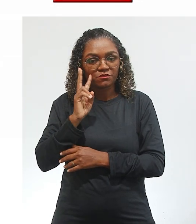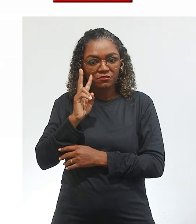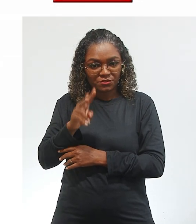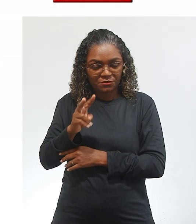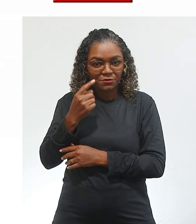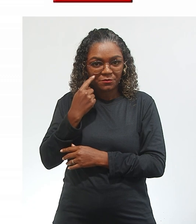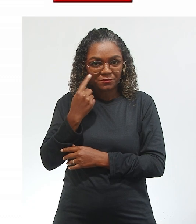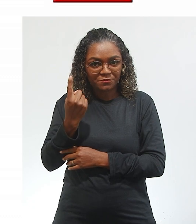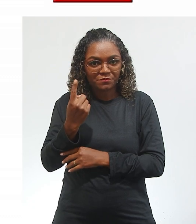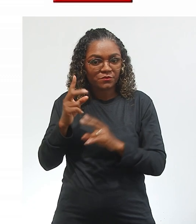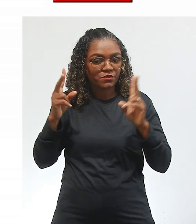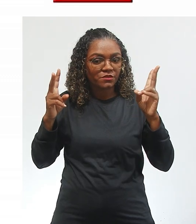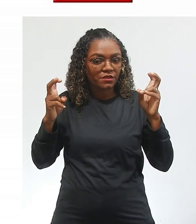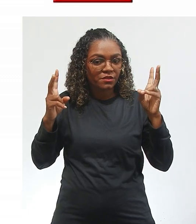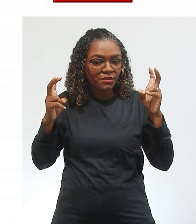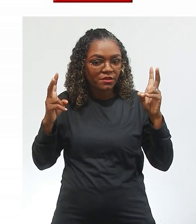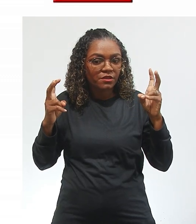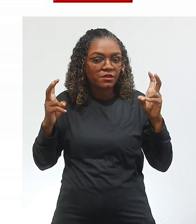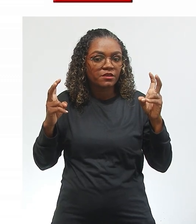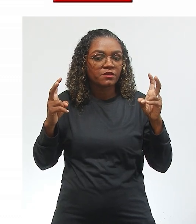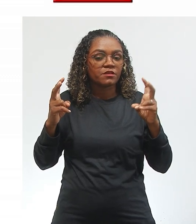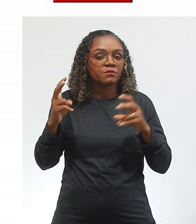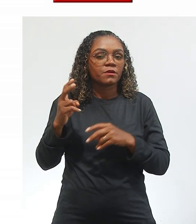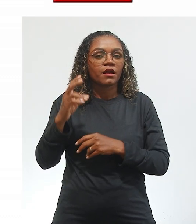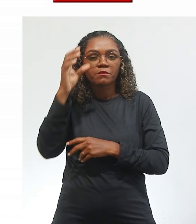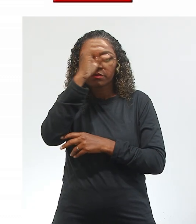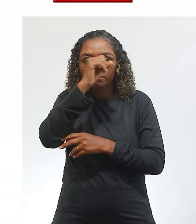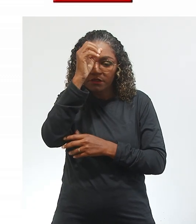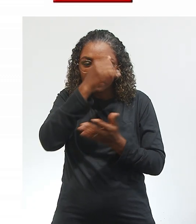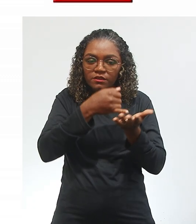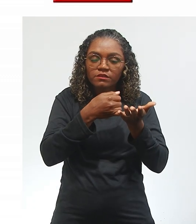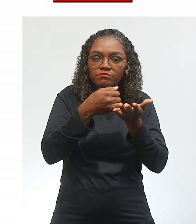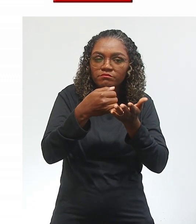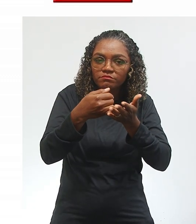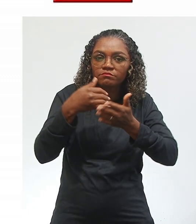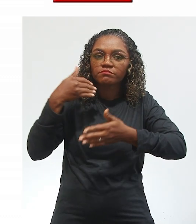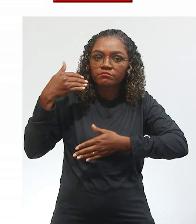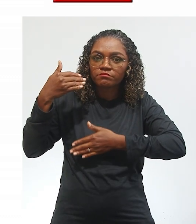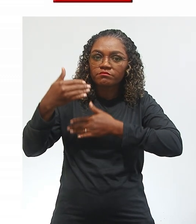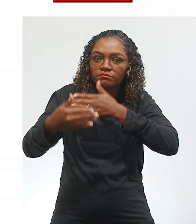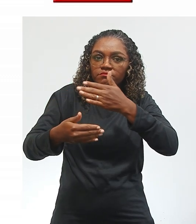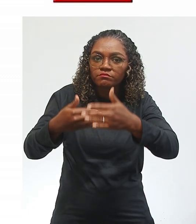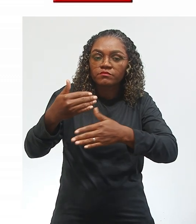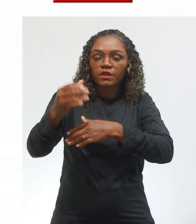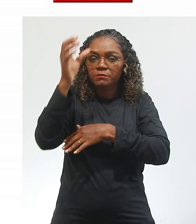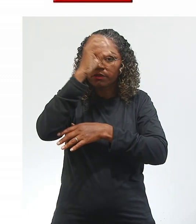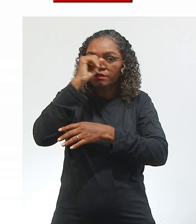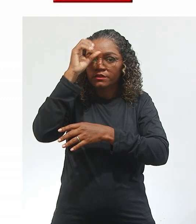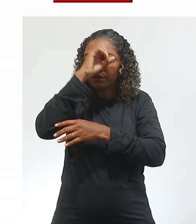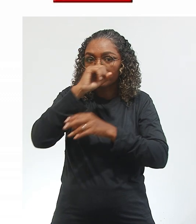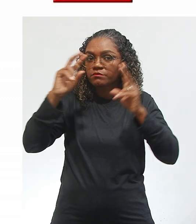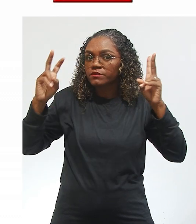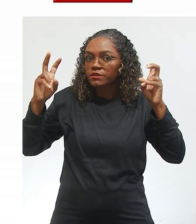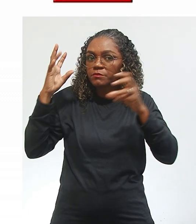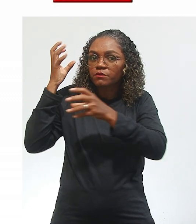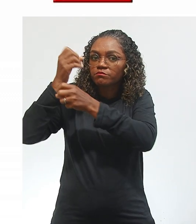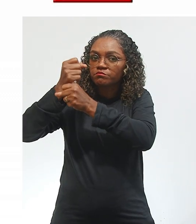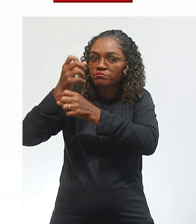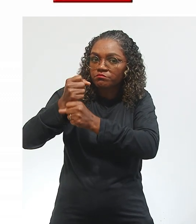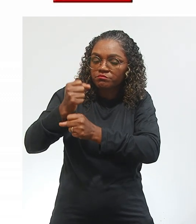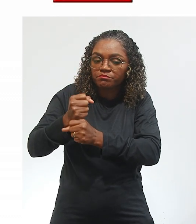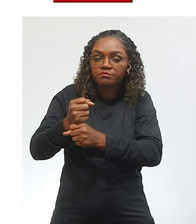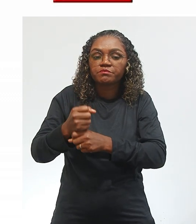aqui um assunto introdutório e tal, estão aprendendo sobre a contabilidade, neste lançamento ele jogou tudo que estava a